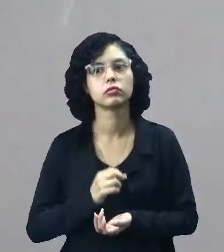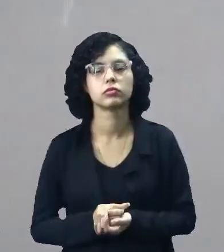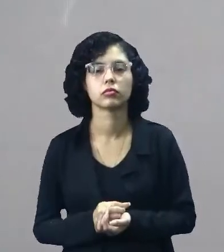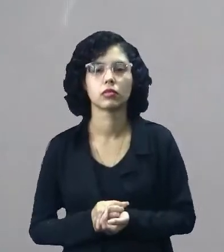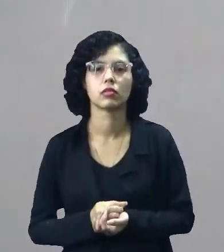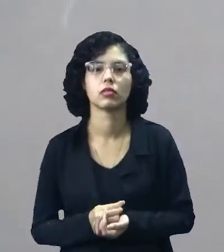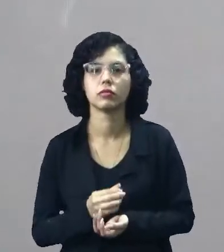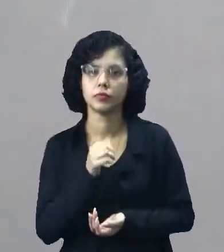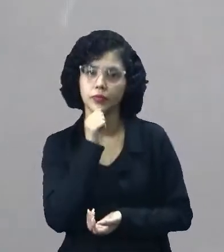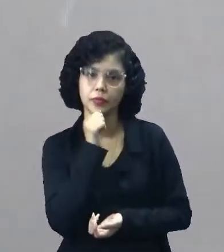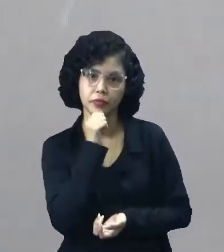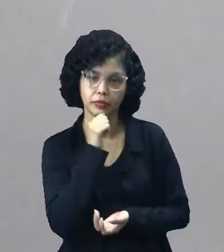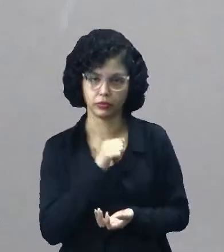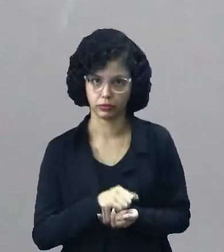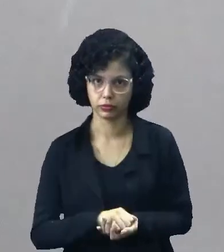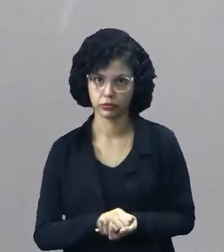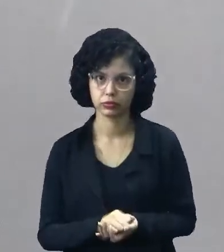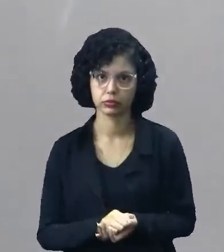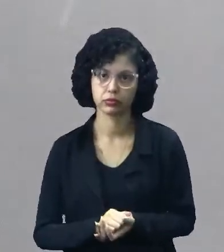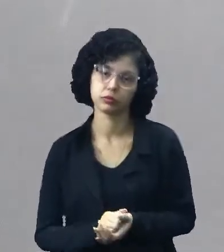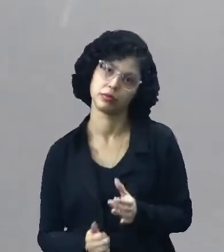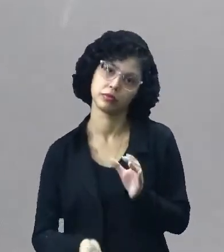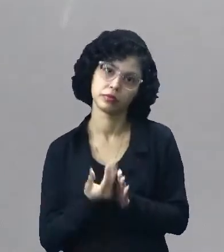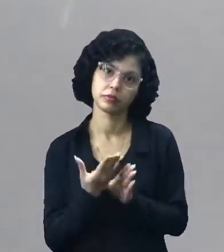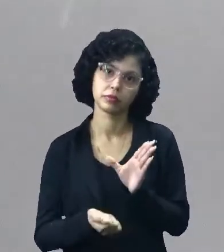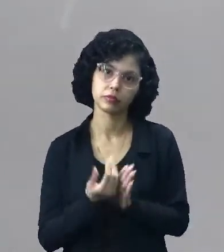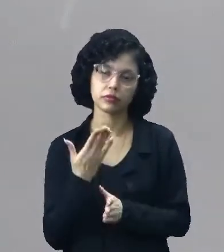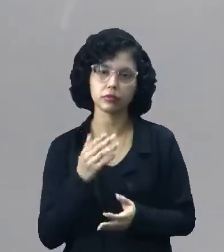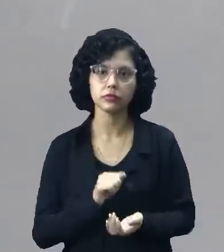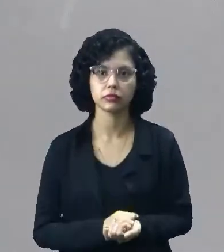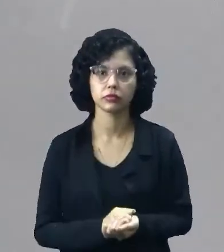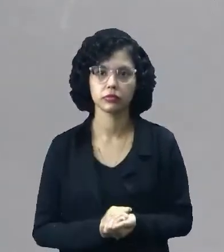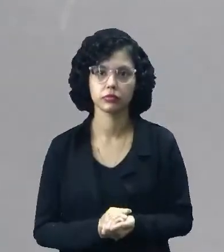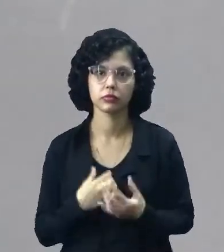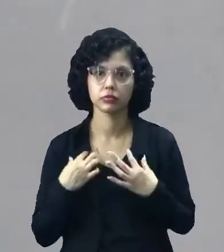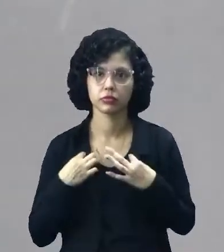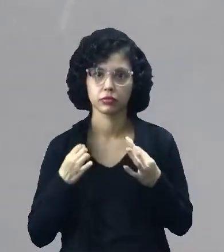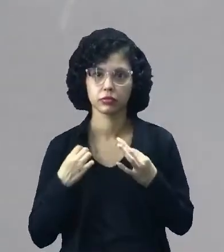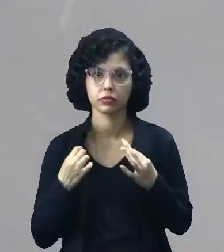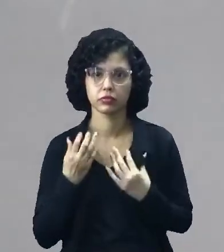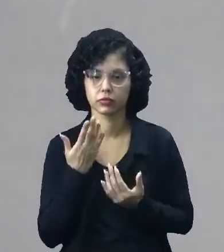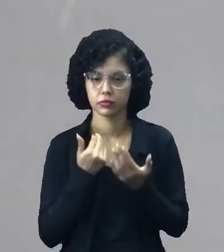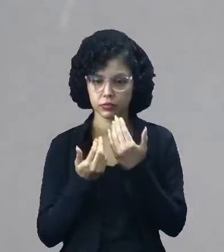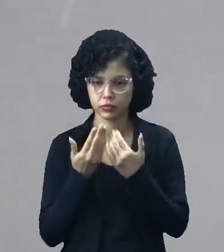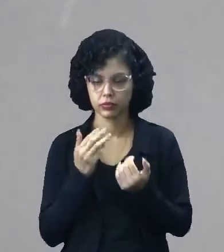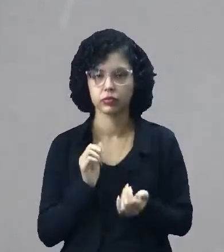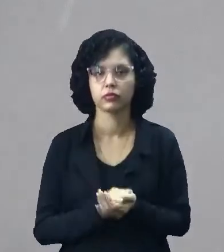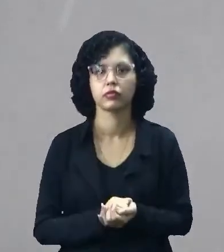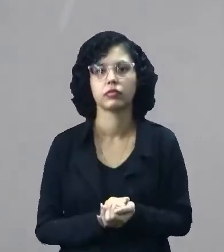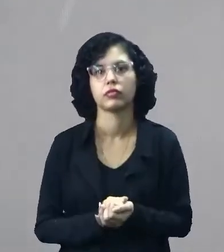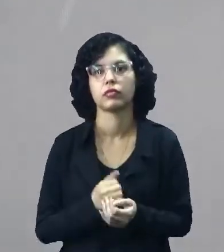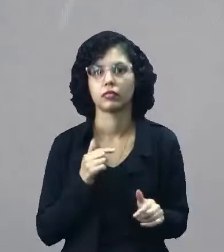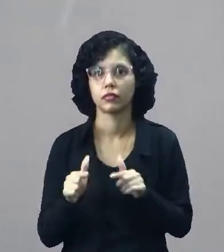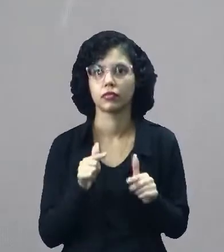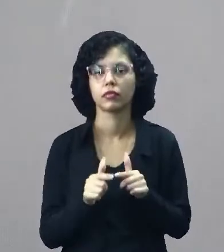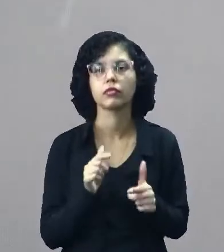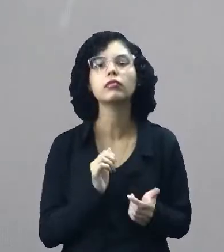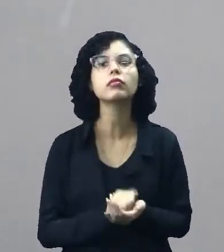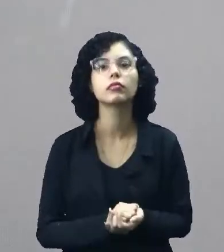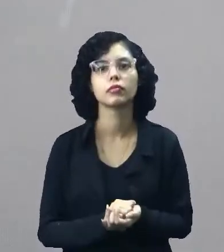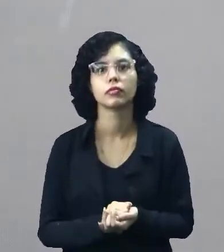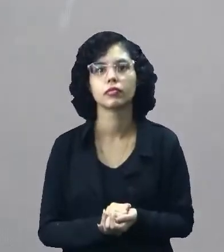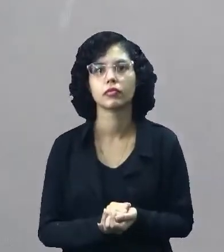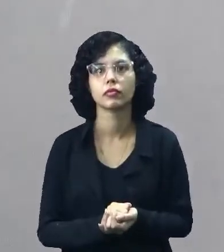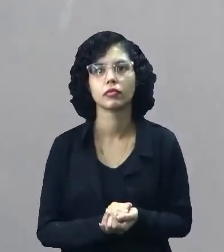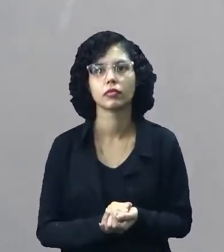Nos primórdios, a gente tinha aí, né, as pessoas produzindo, né, suas roupas, seus alimentos. Hoje a gente trabalha, né, você vende a sua força